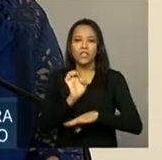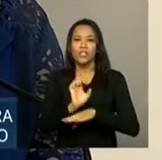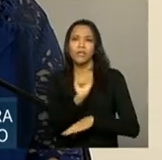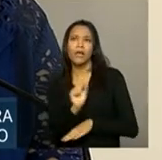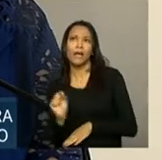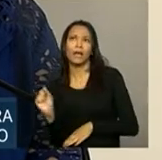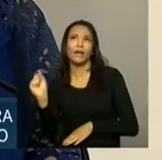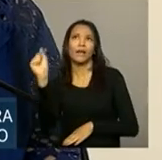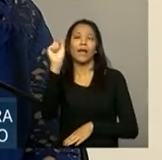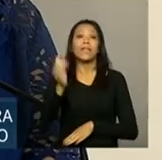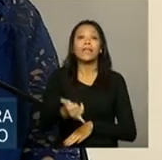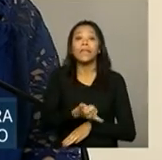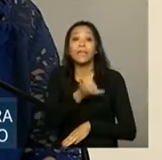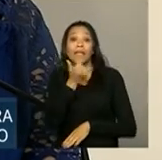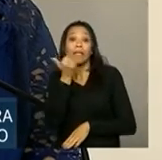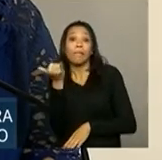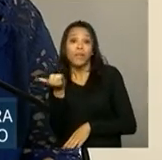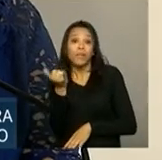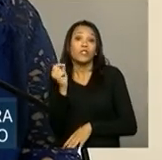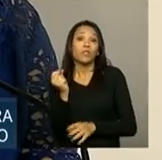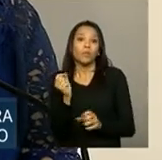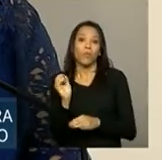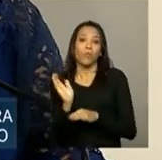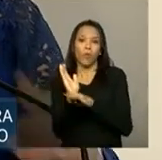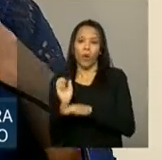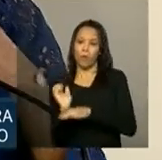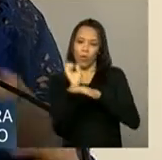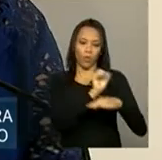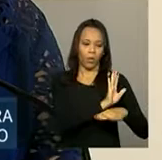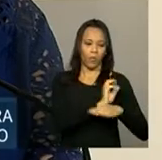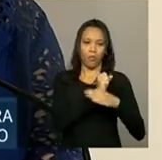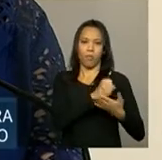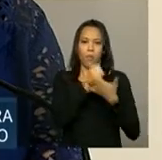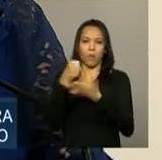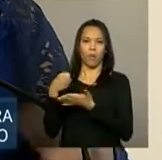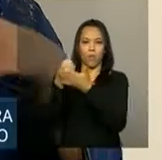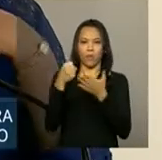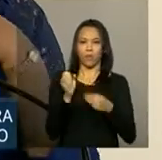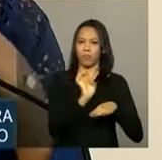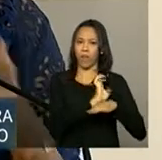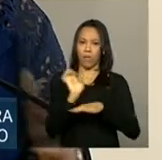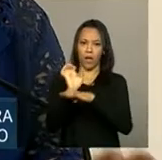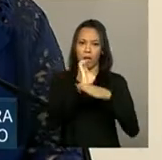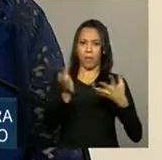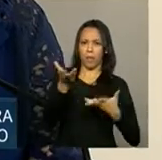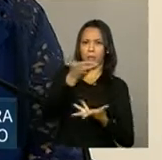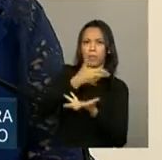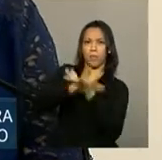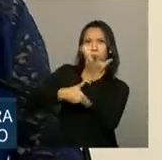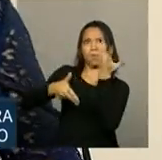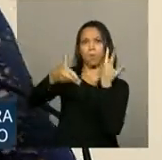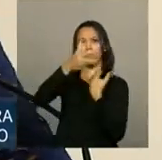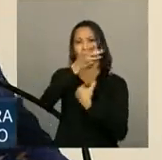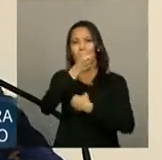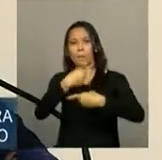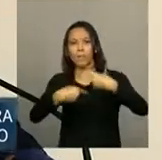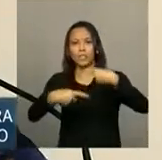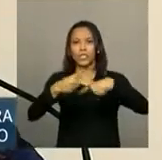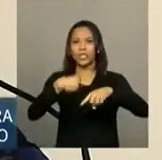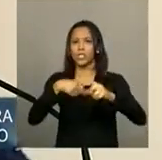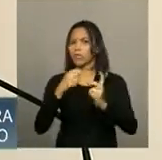depende do crescimento dos outros para ter um mercado interno uma política